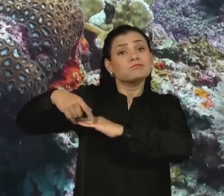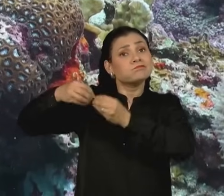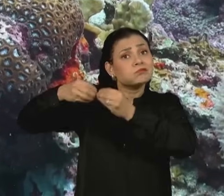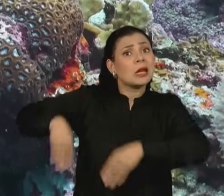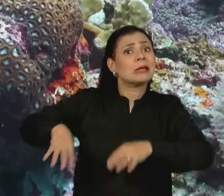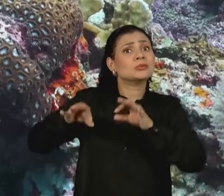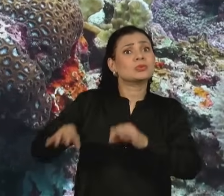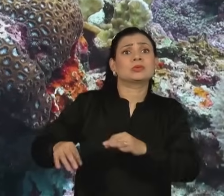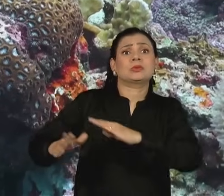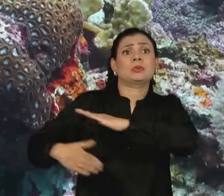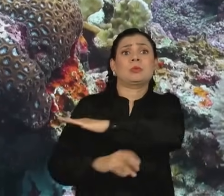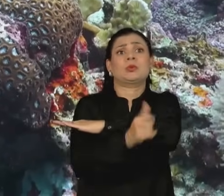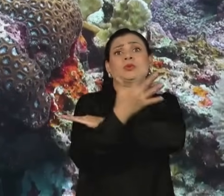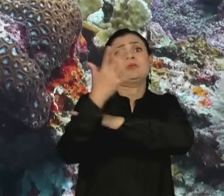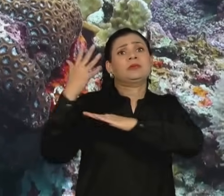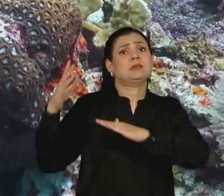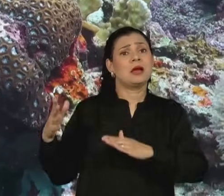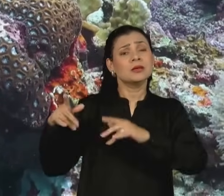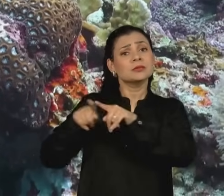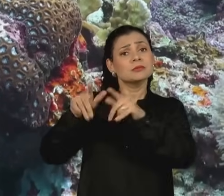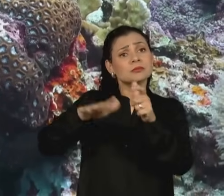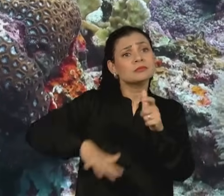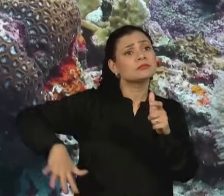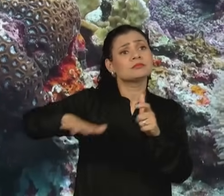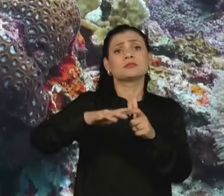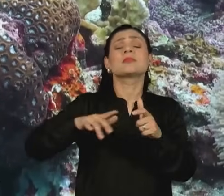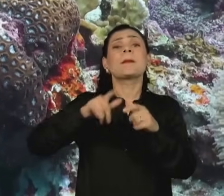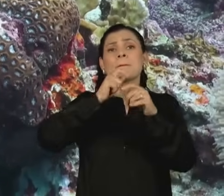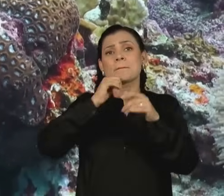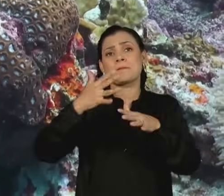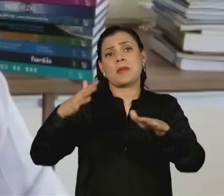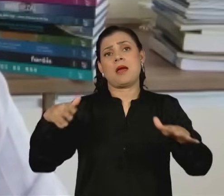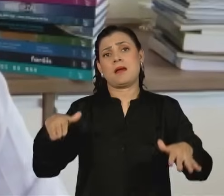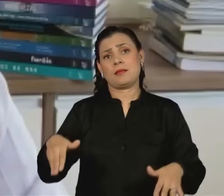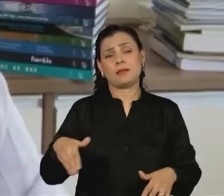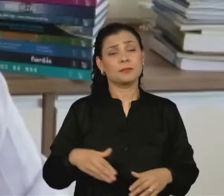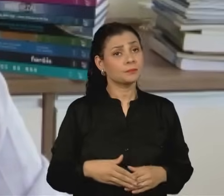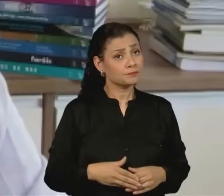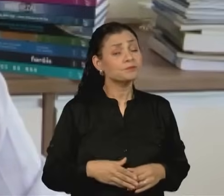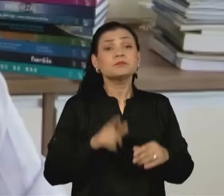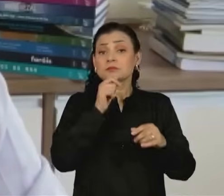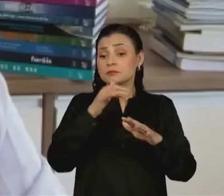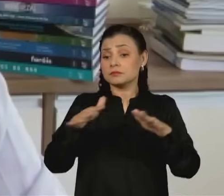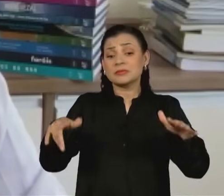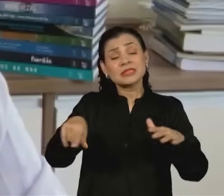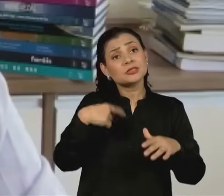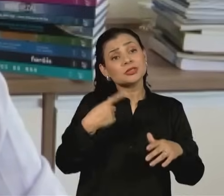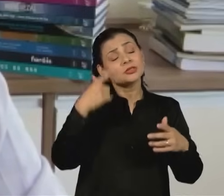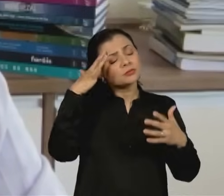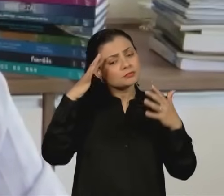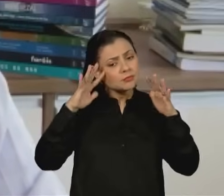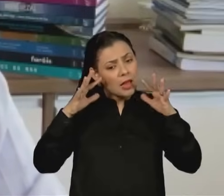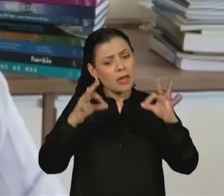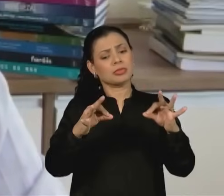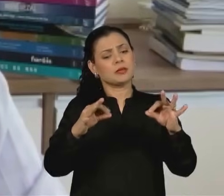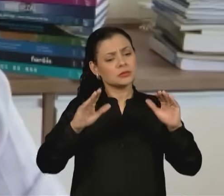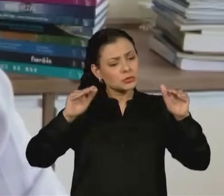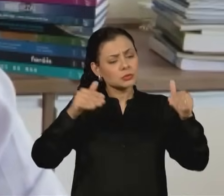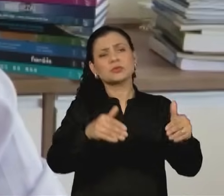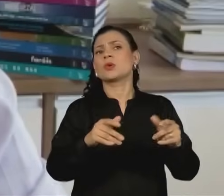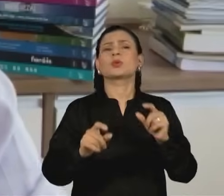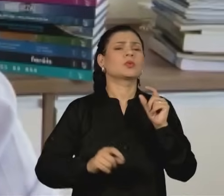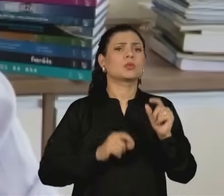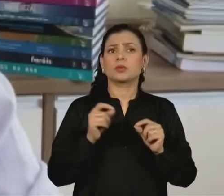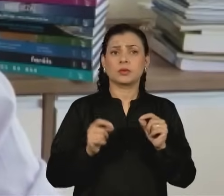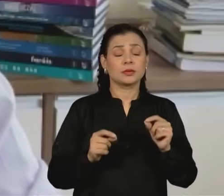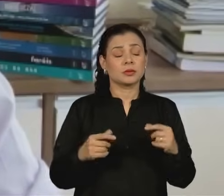severos para a biodiversidade e os ambientes marinhos. A gente tem que pensar a Lei do Mar e essa